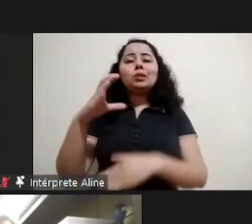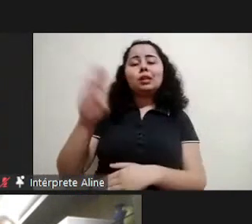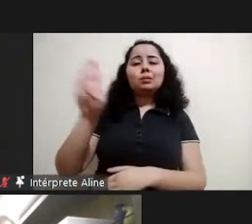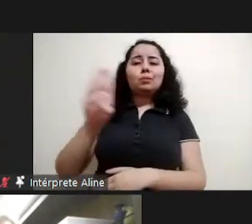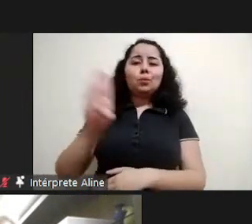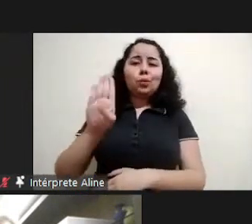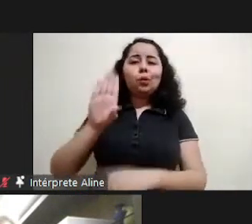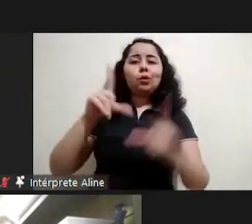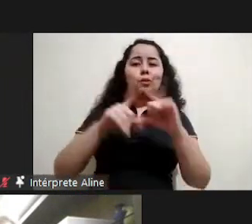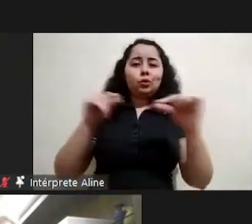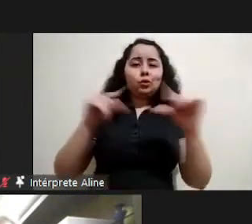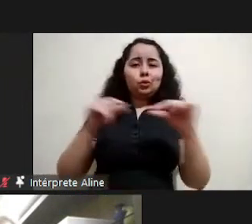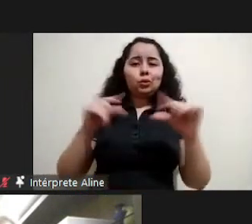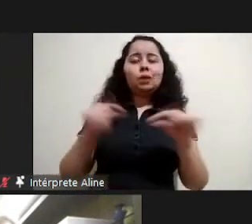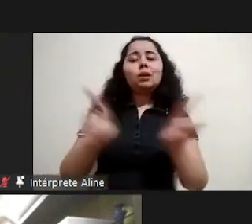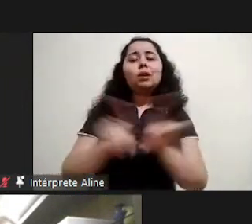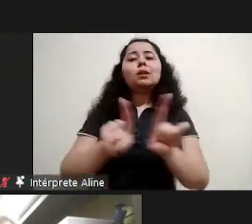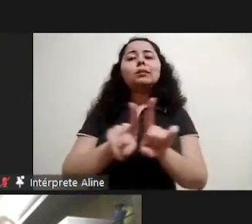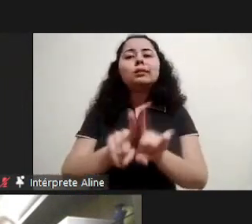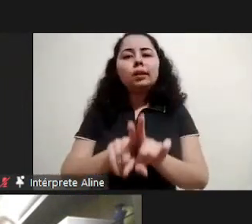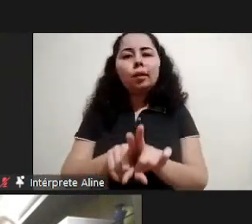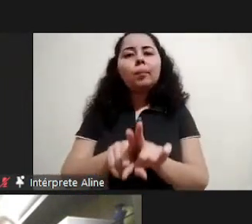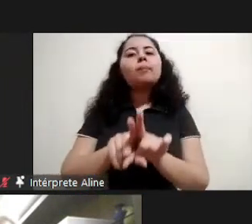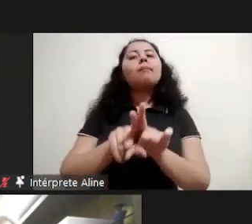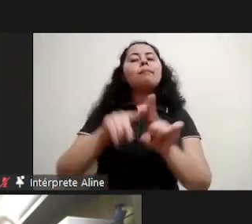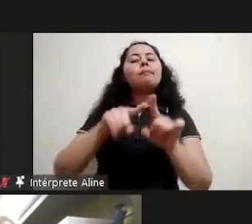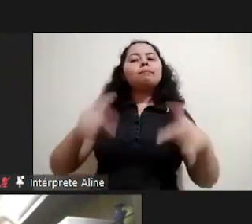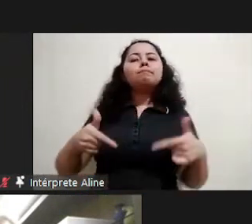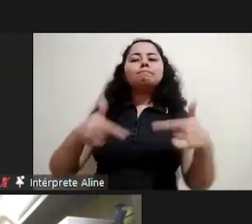residência em análises clínicas do HU da UFJF.